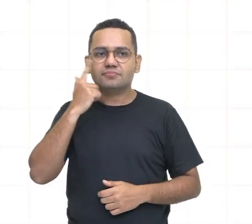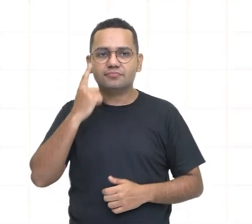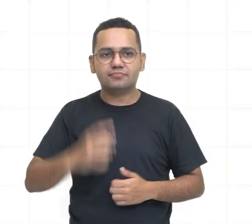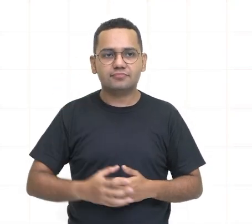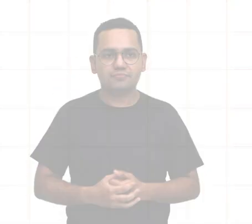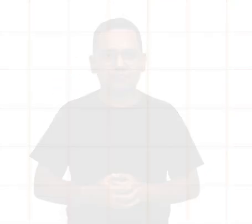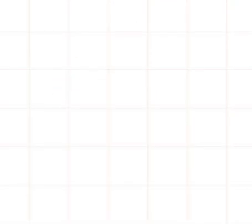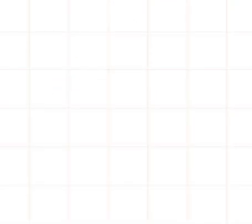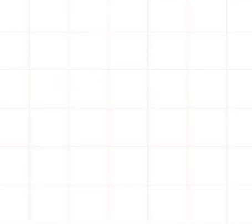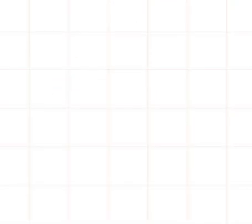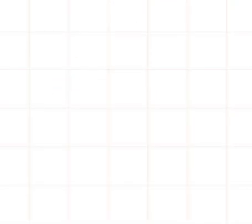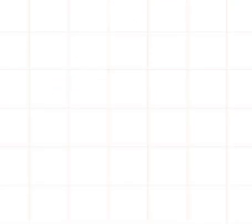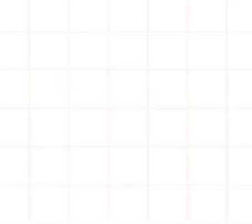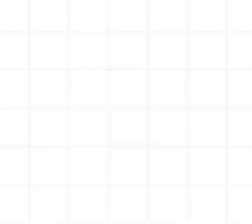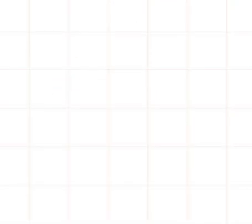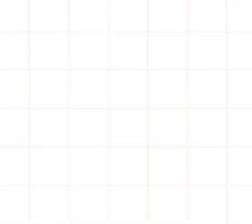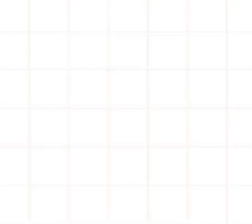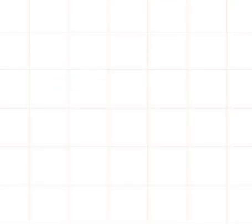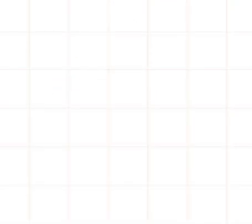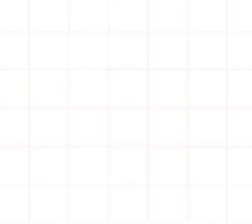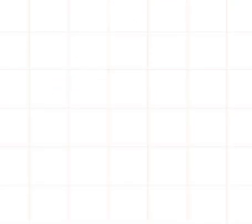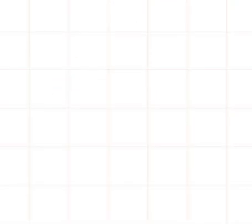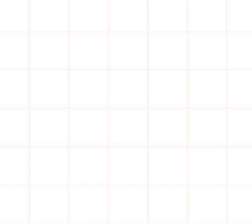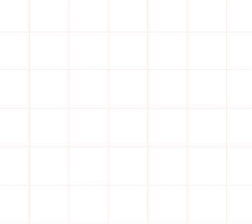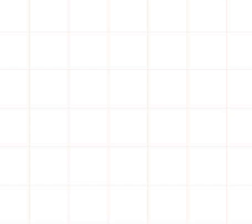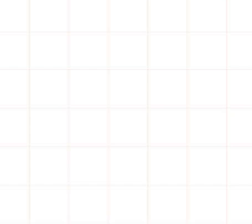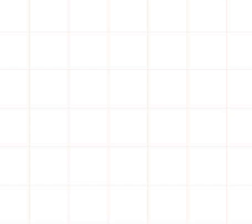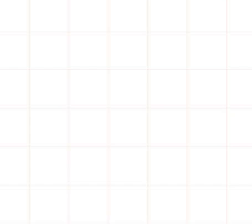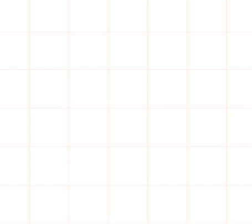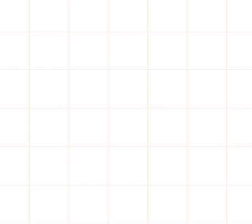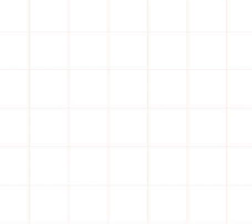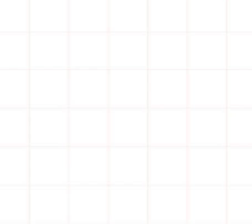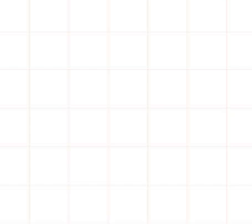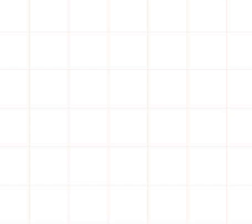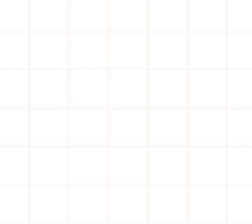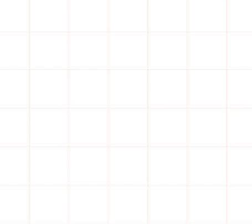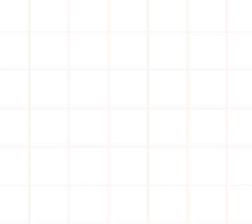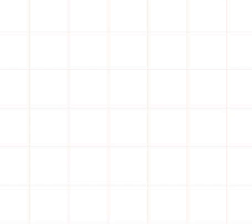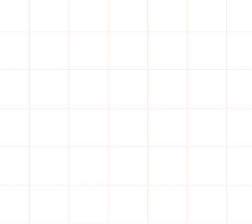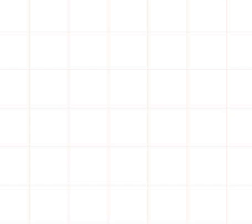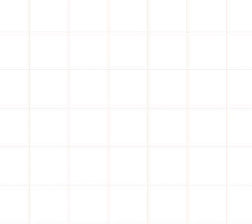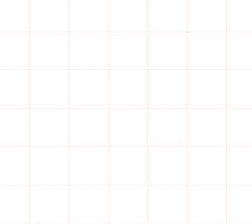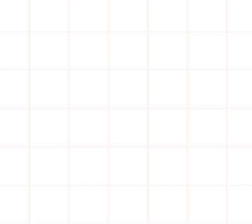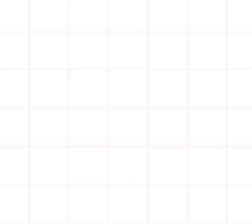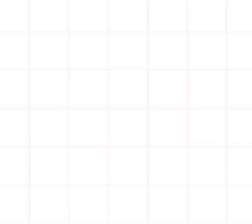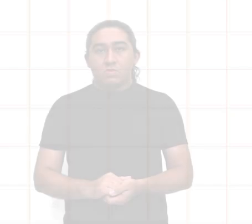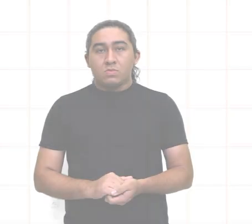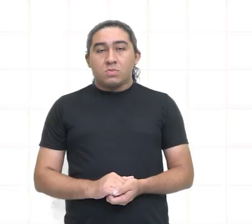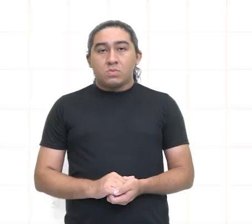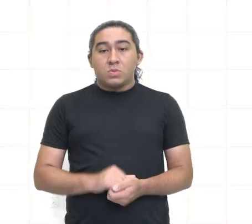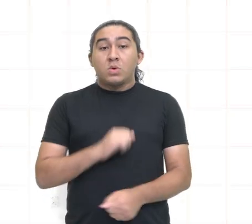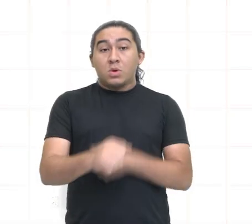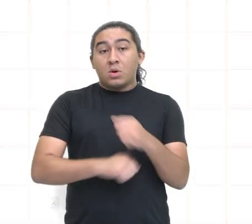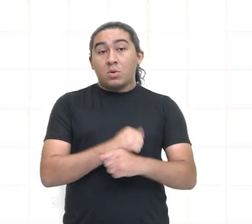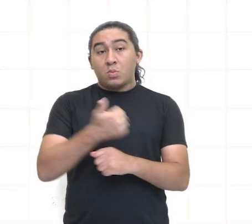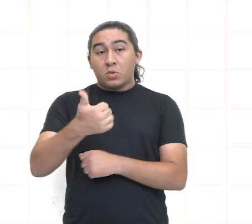Em 1936, os governos da Alemanha nazista e da Itália fascista firmaram um acordo de